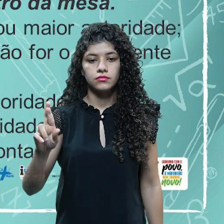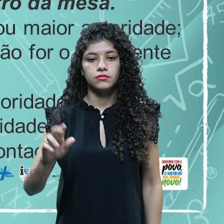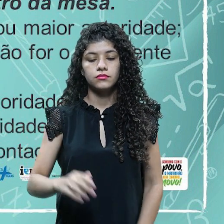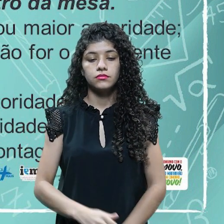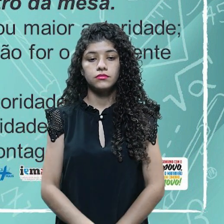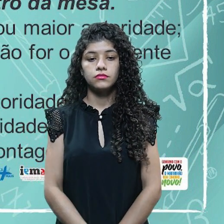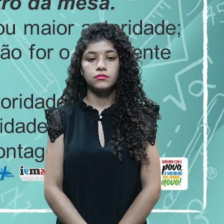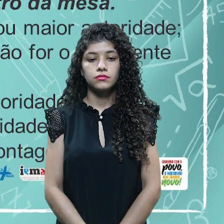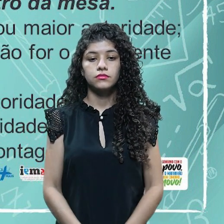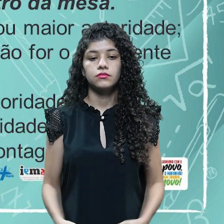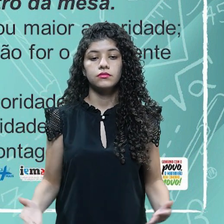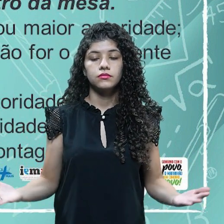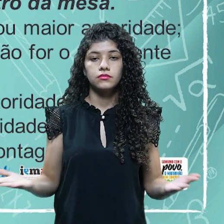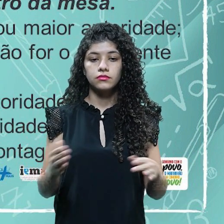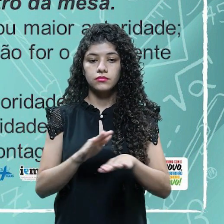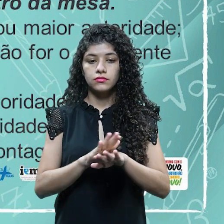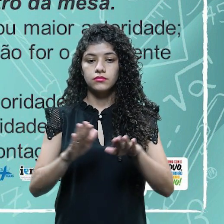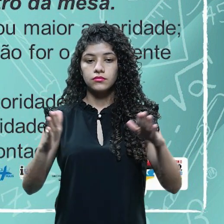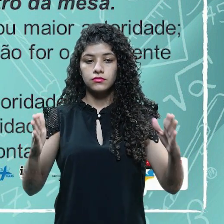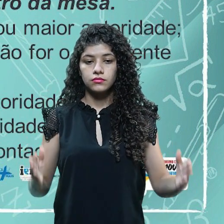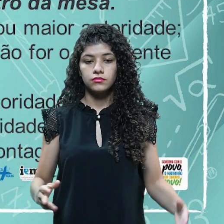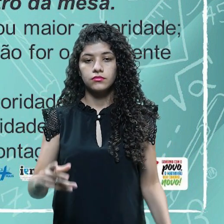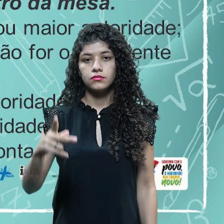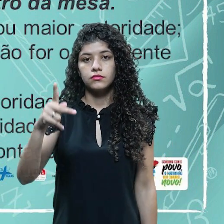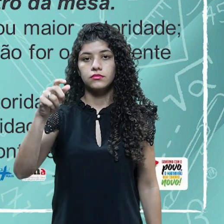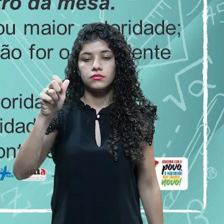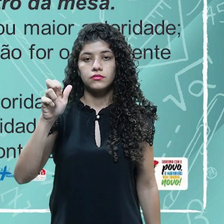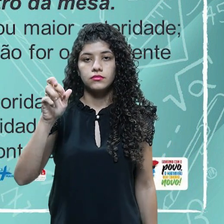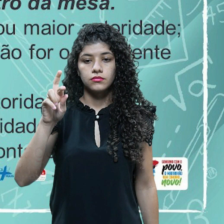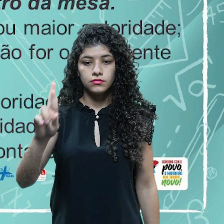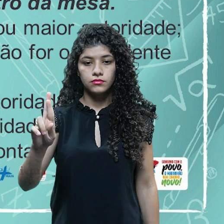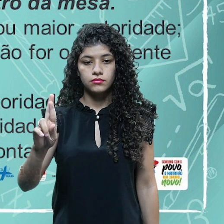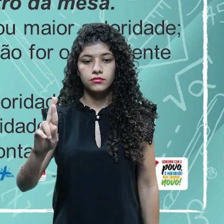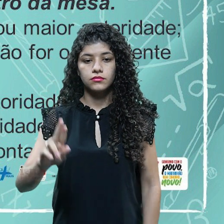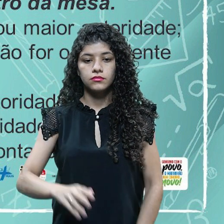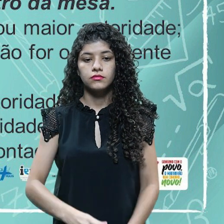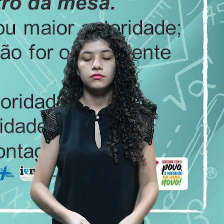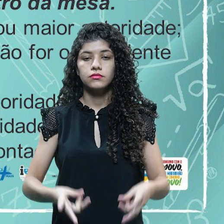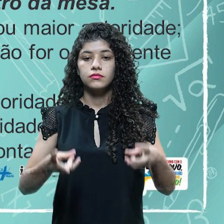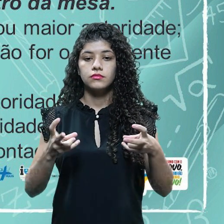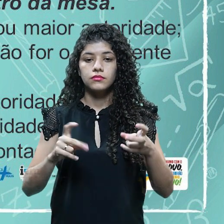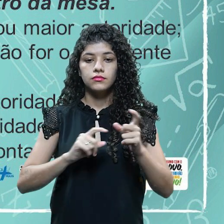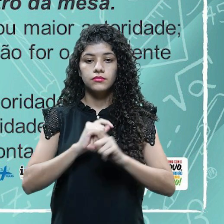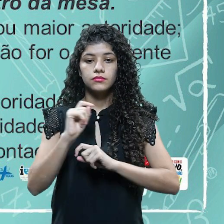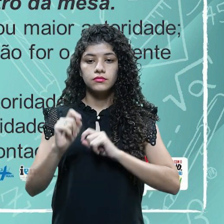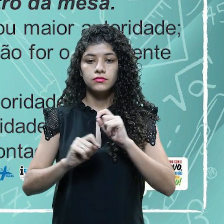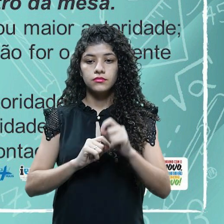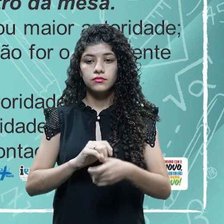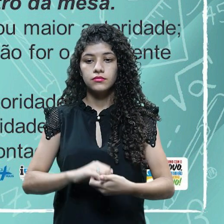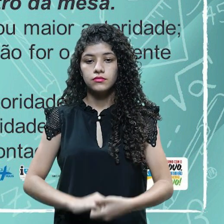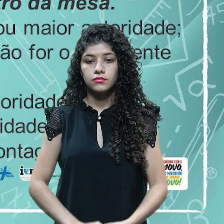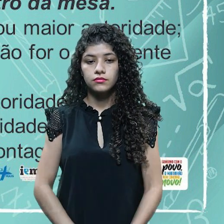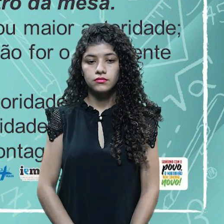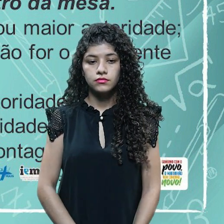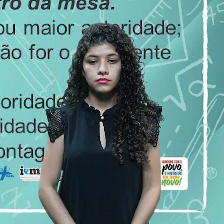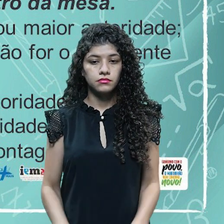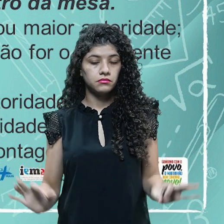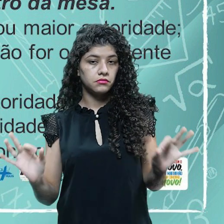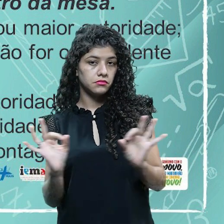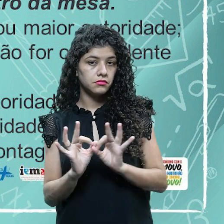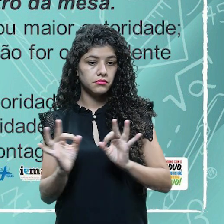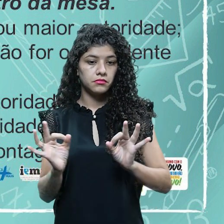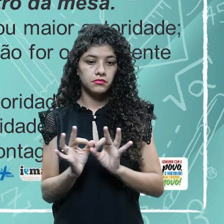mesa par, vamos observar aqui, né? A mesa par, a gente vê que ninguém fica no centro da mesa,